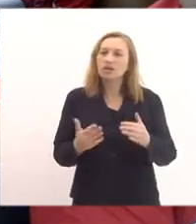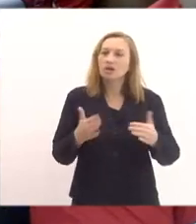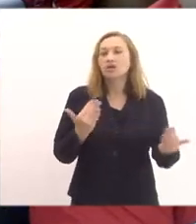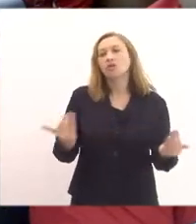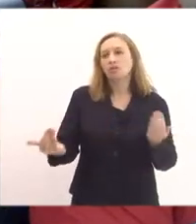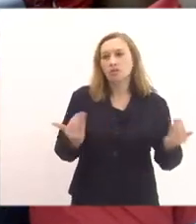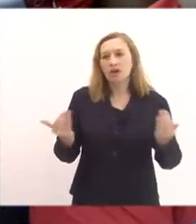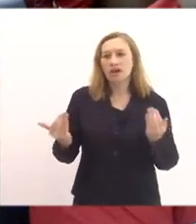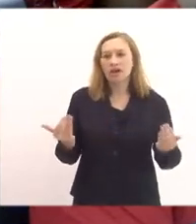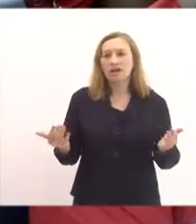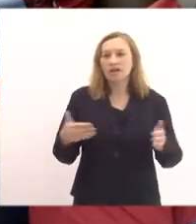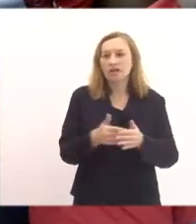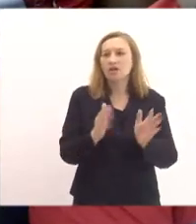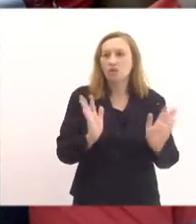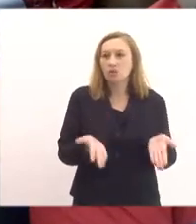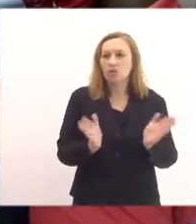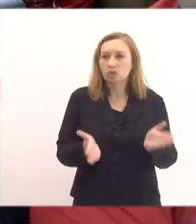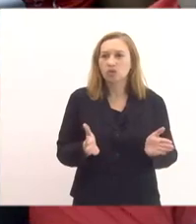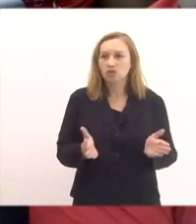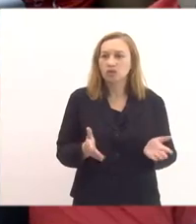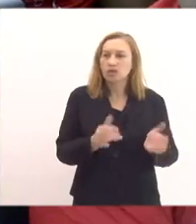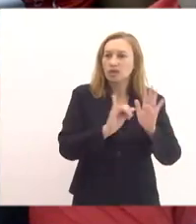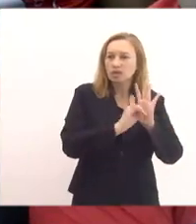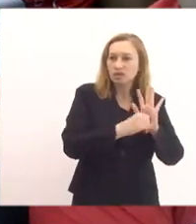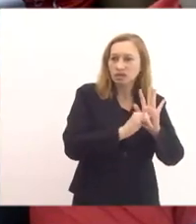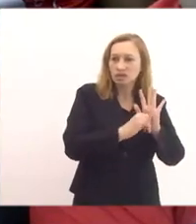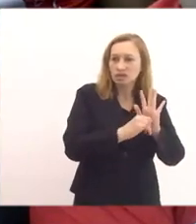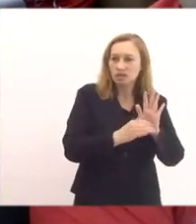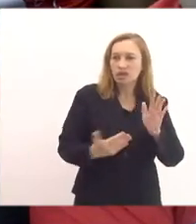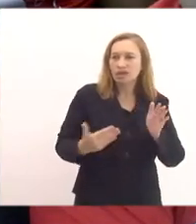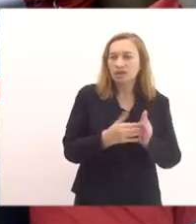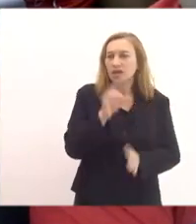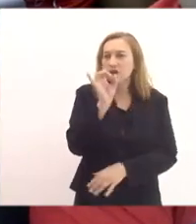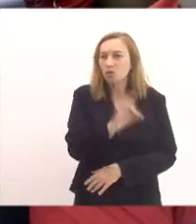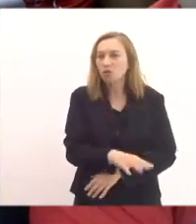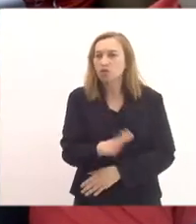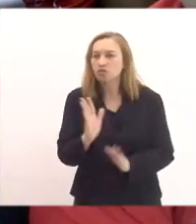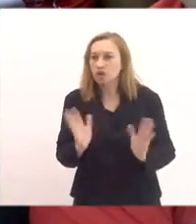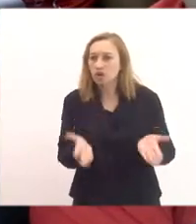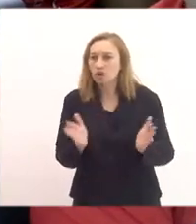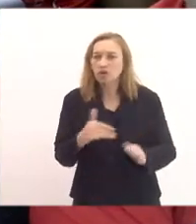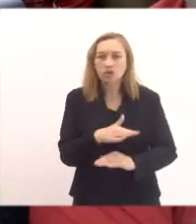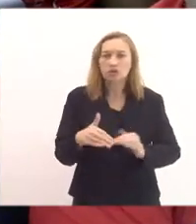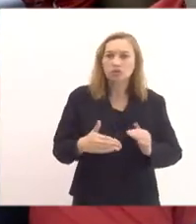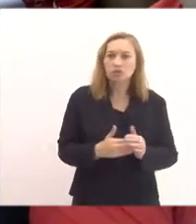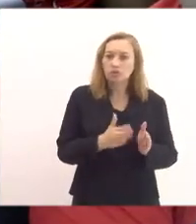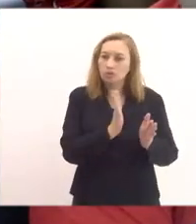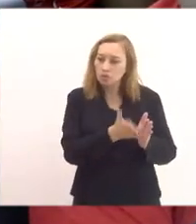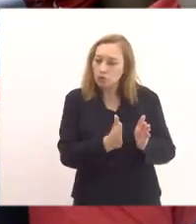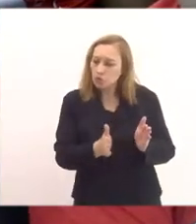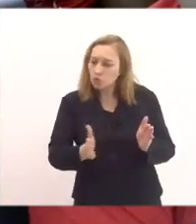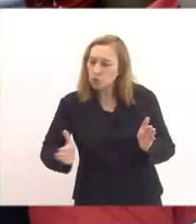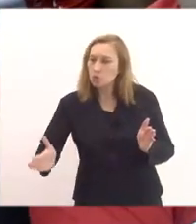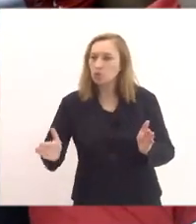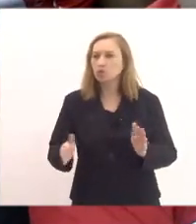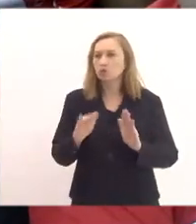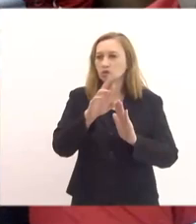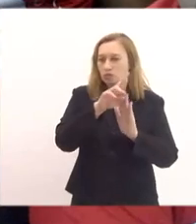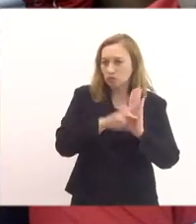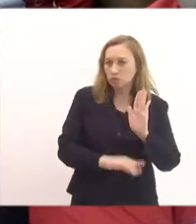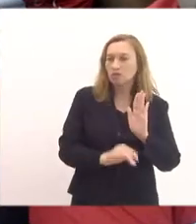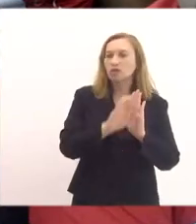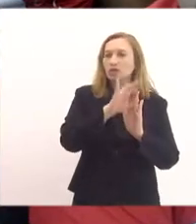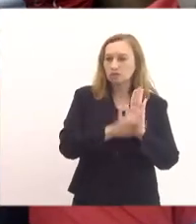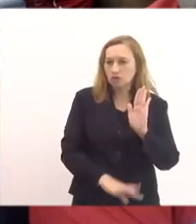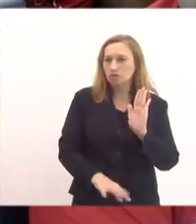de convocação até hoje. Então, aqui tem da publicação do edital até a última, agora em todas as etapas, todas, física,